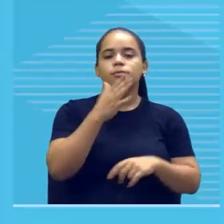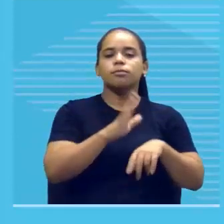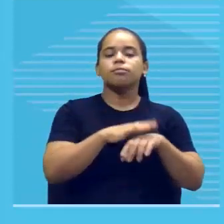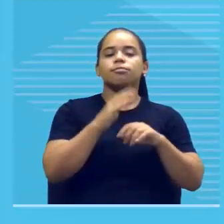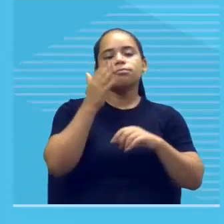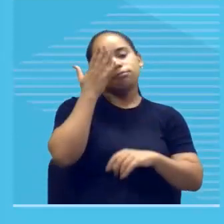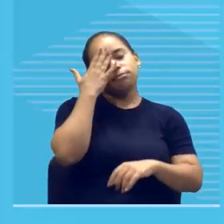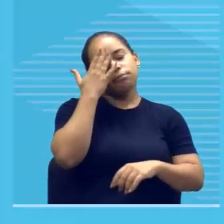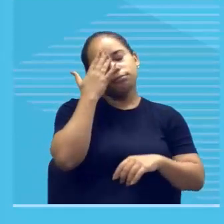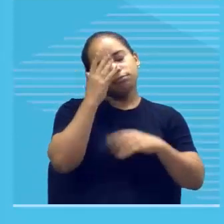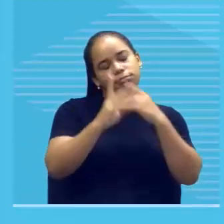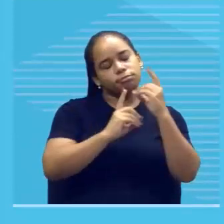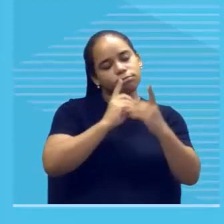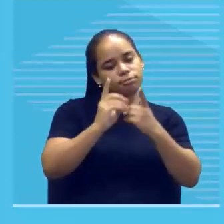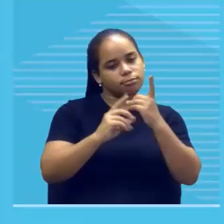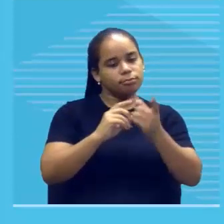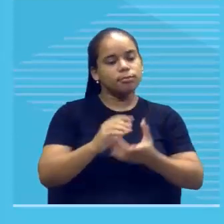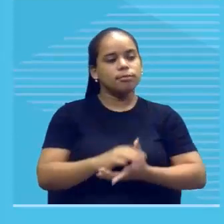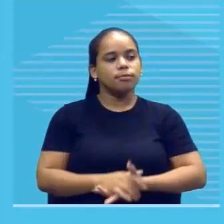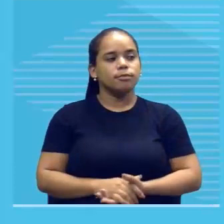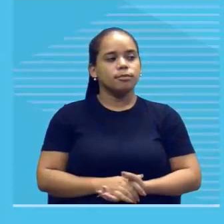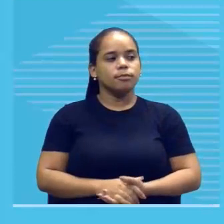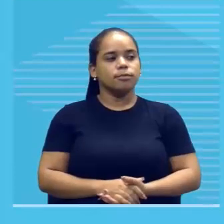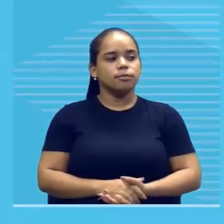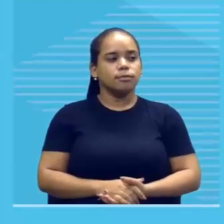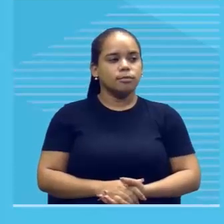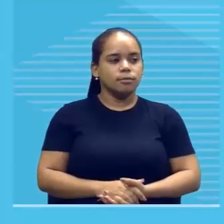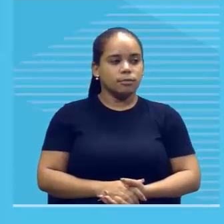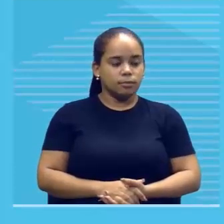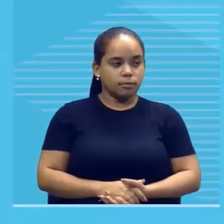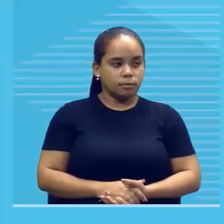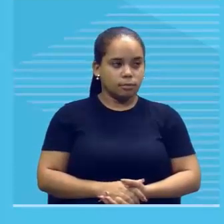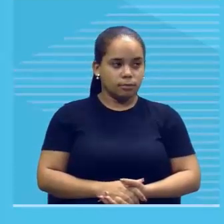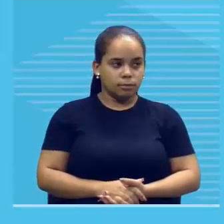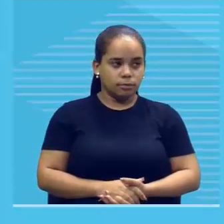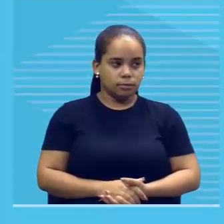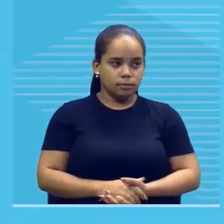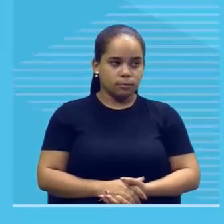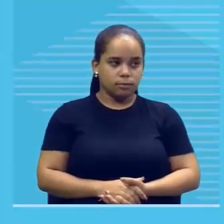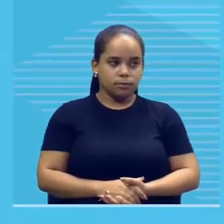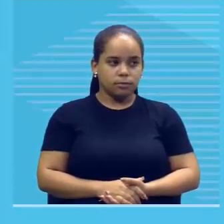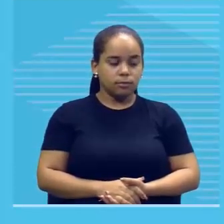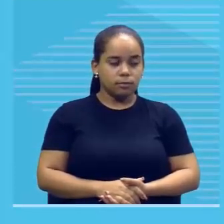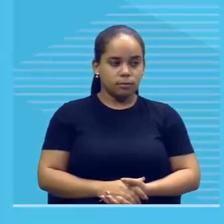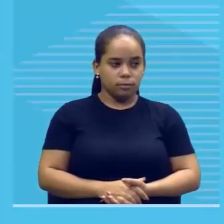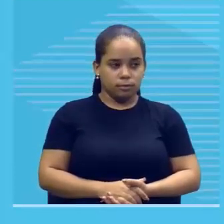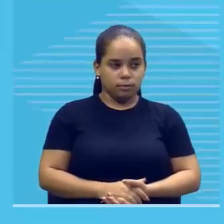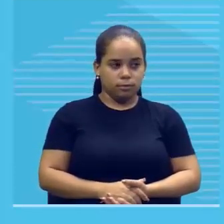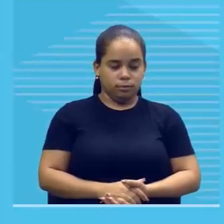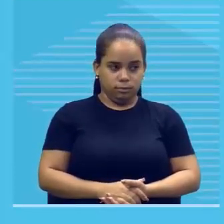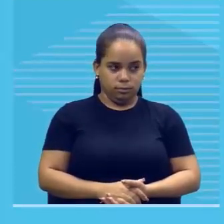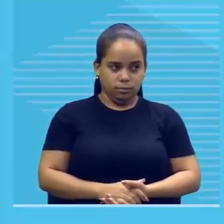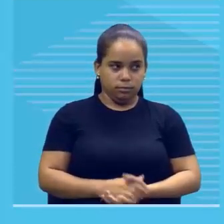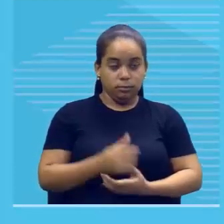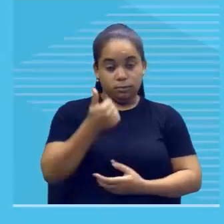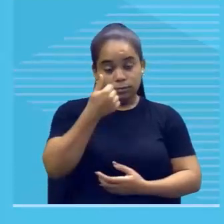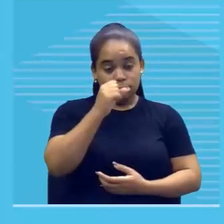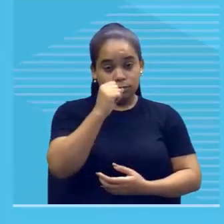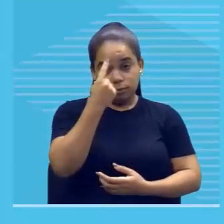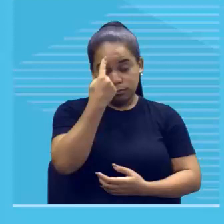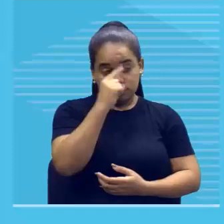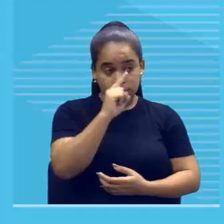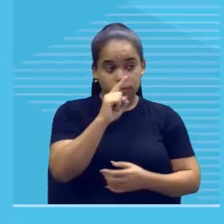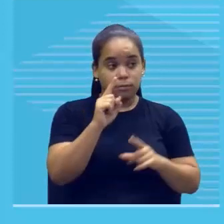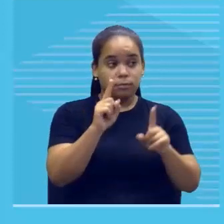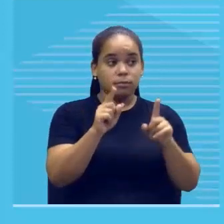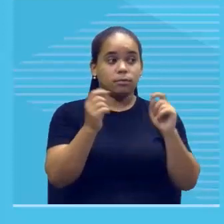mais dinâmico 20 8:00 18 dias né durante 18 dias